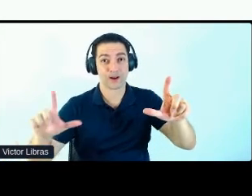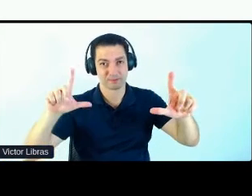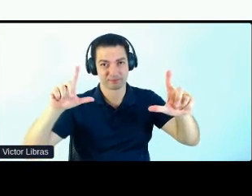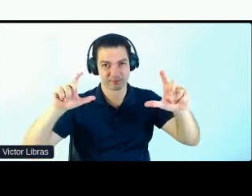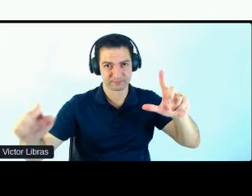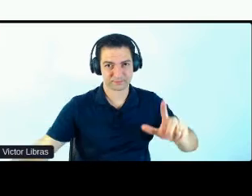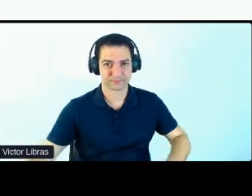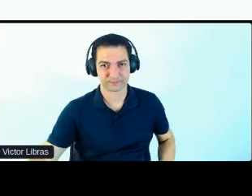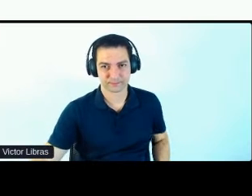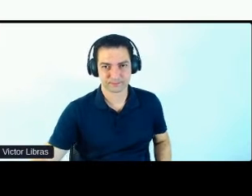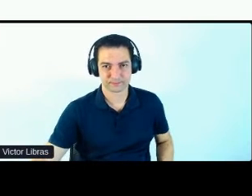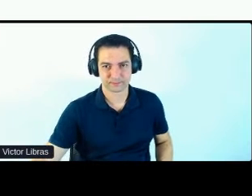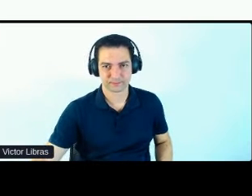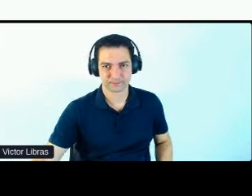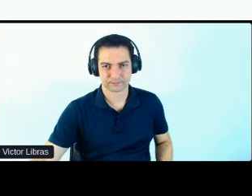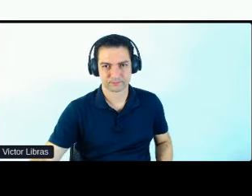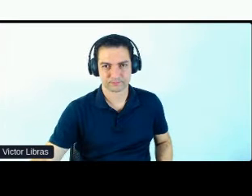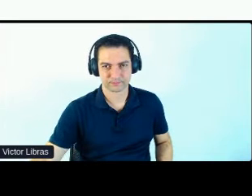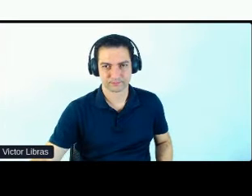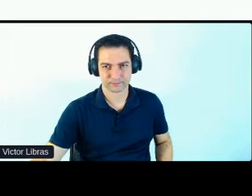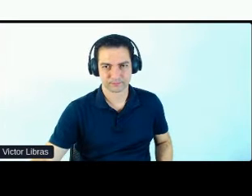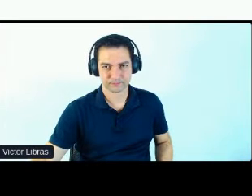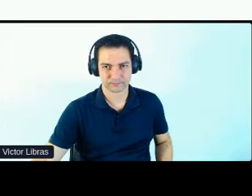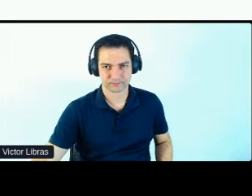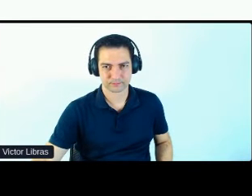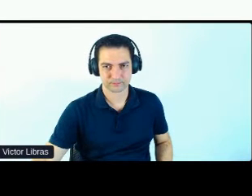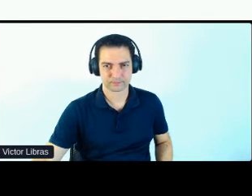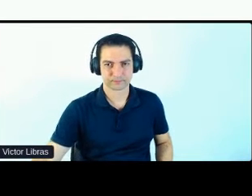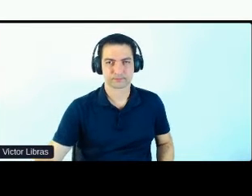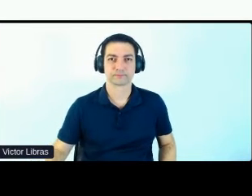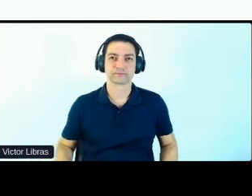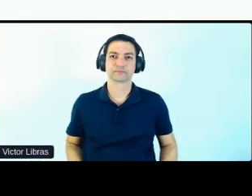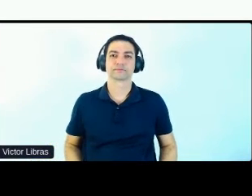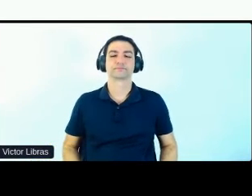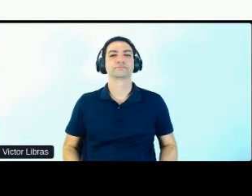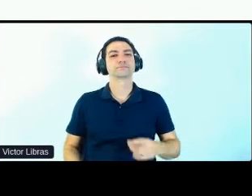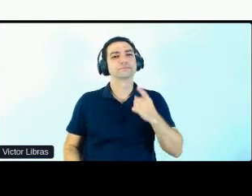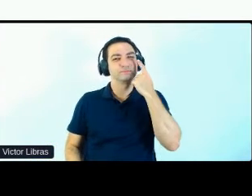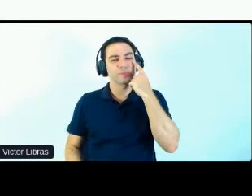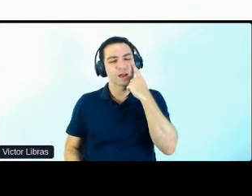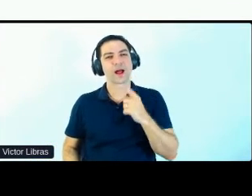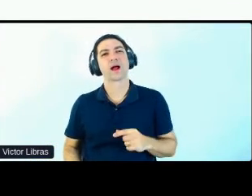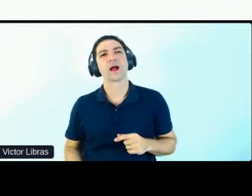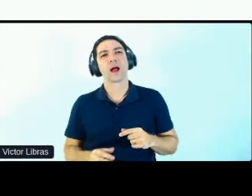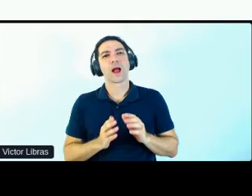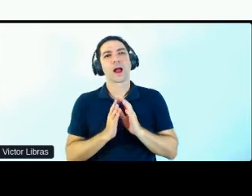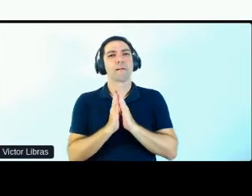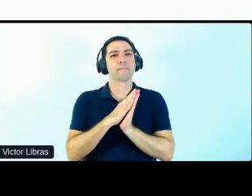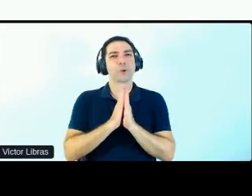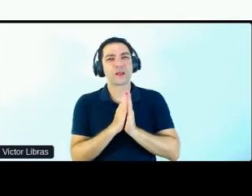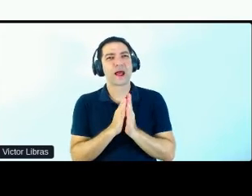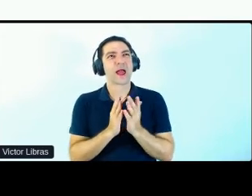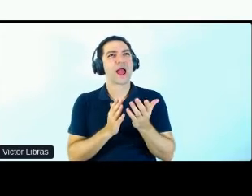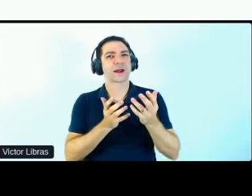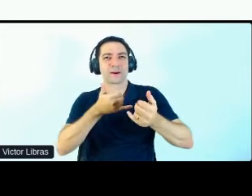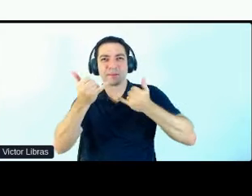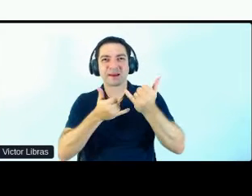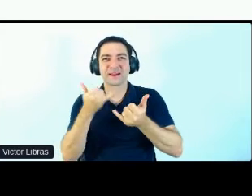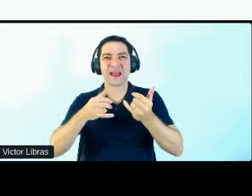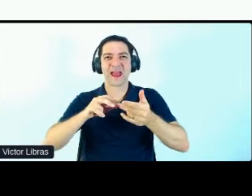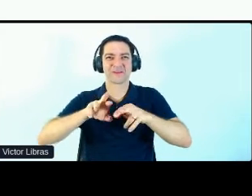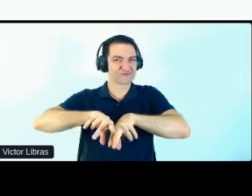vamos pensar um pouco, né? Até que ponto os brinquedos eles têm gênero, né? O quanto a gente fazer